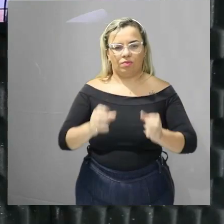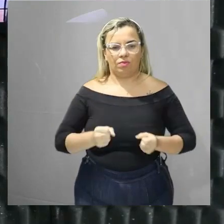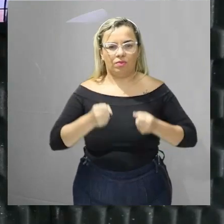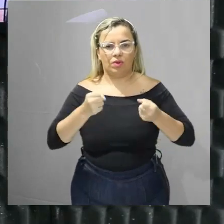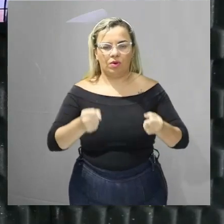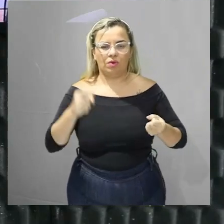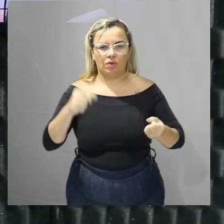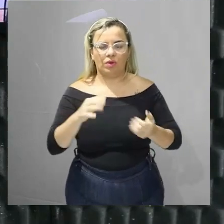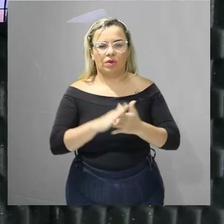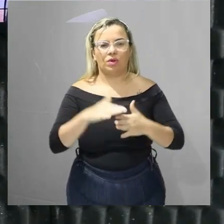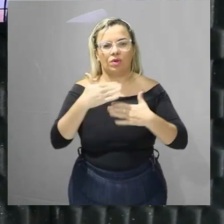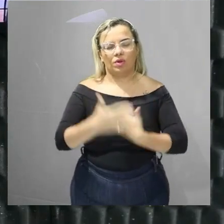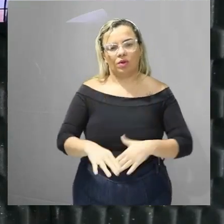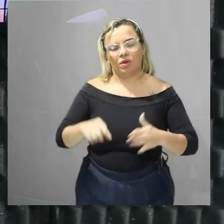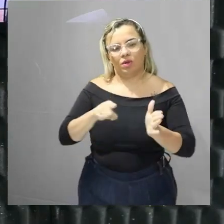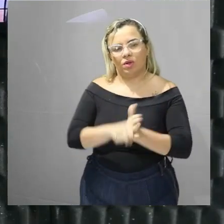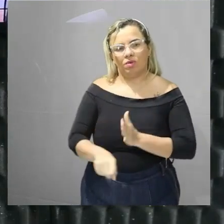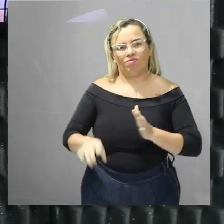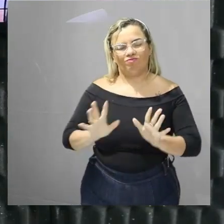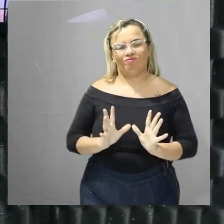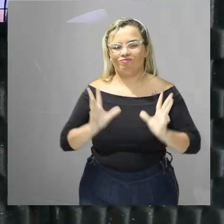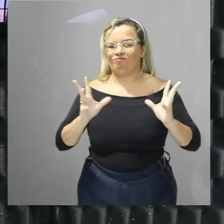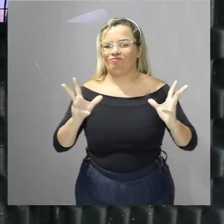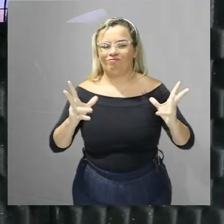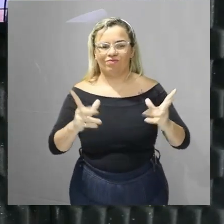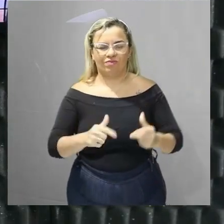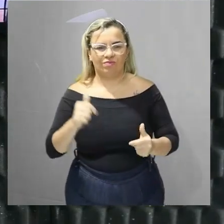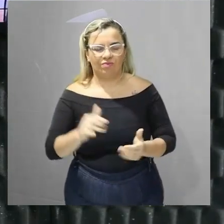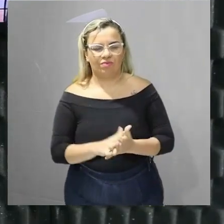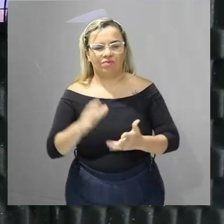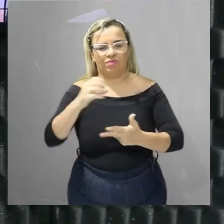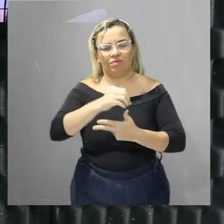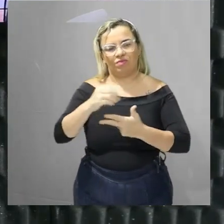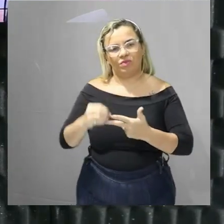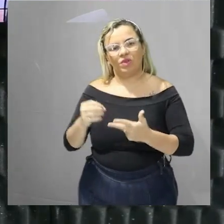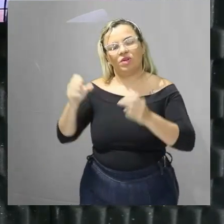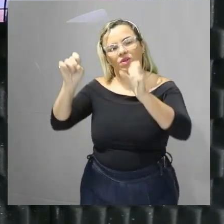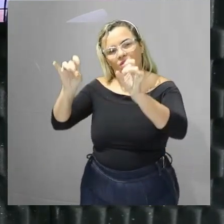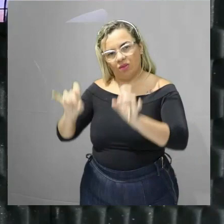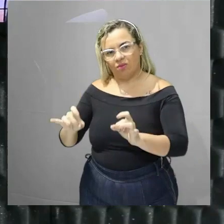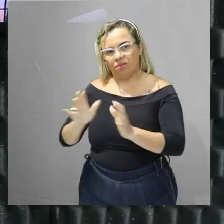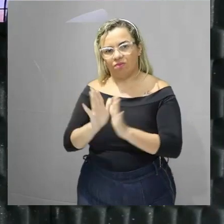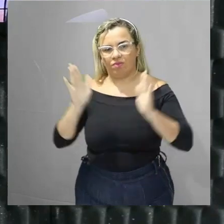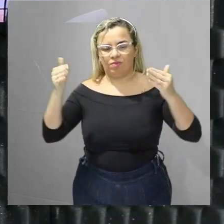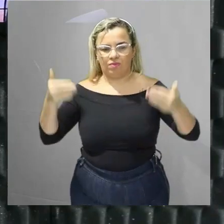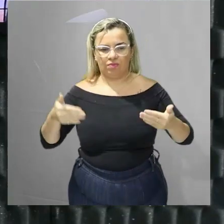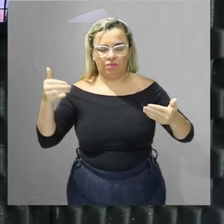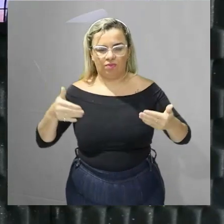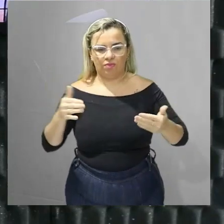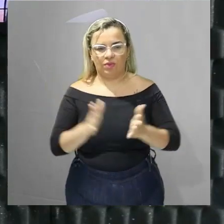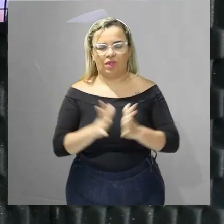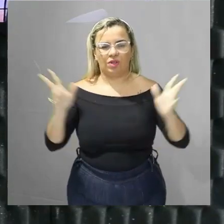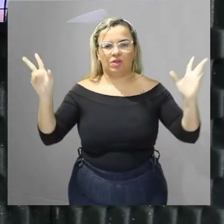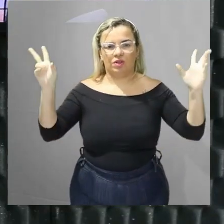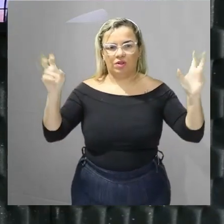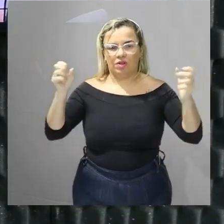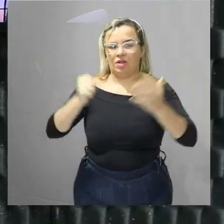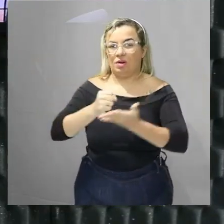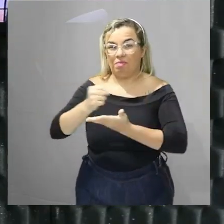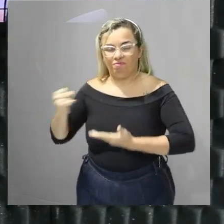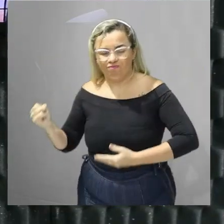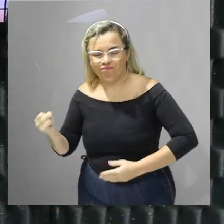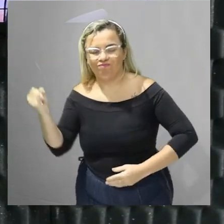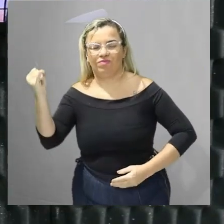sendo contemplada em basicamente todas as provas do Enem especificamente. Muita atenção, tá? Para o Enem, essa temática ela é